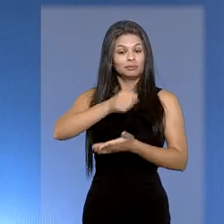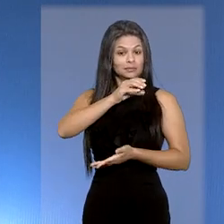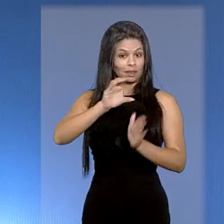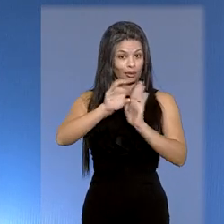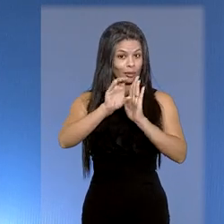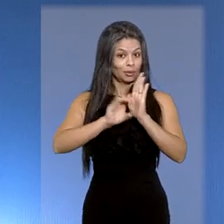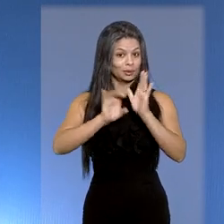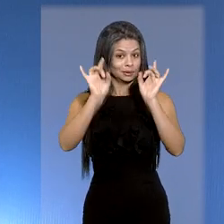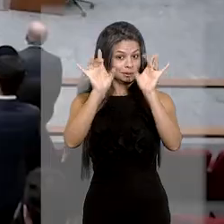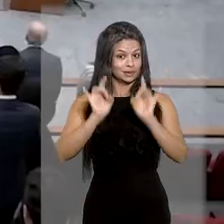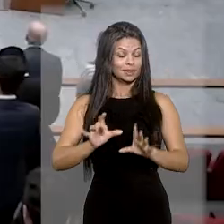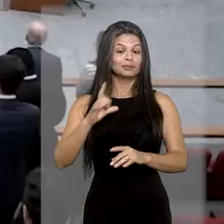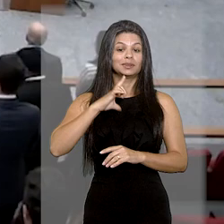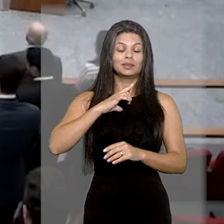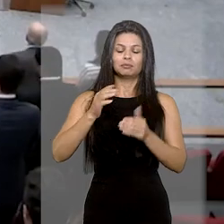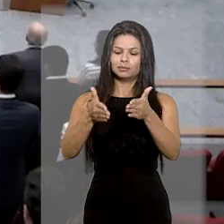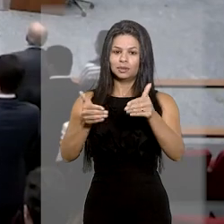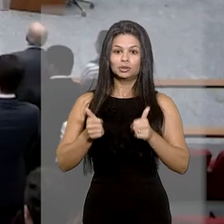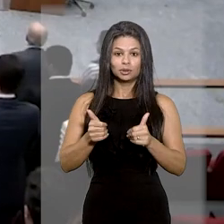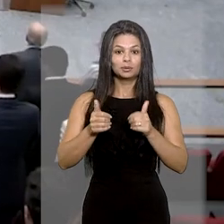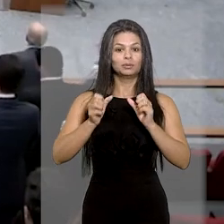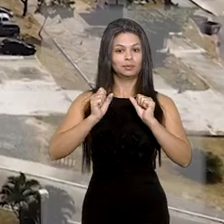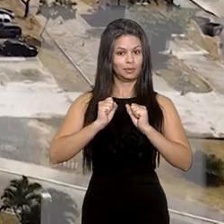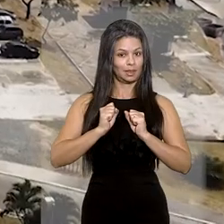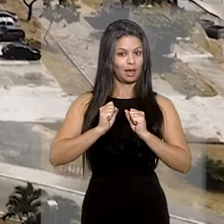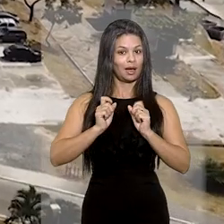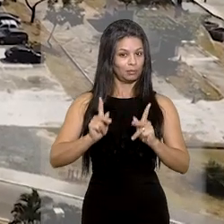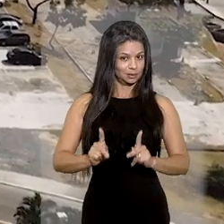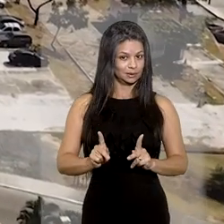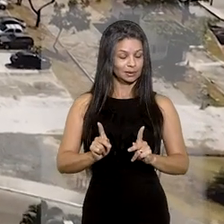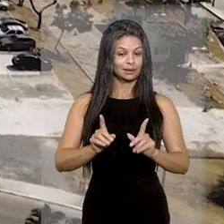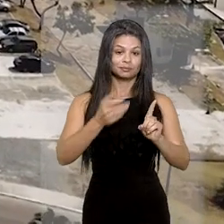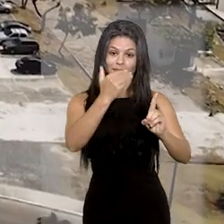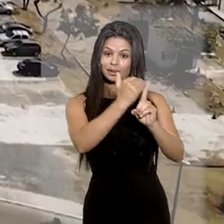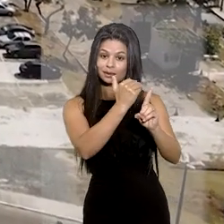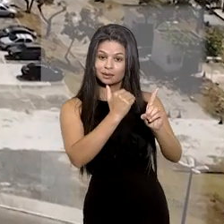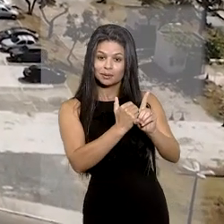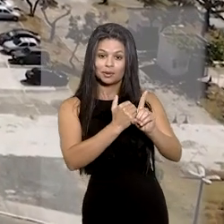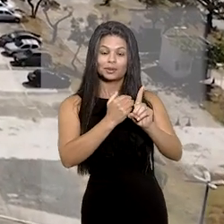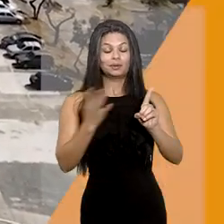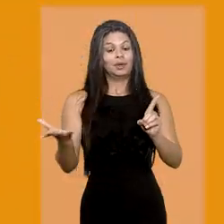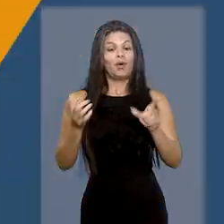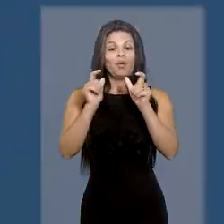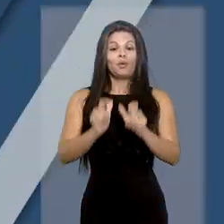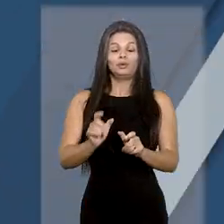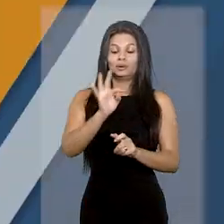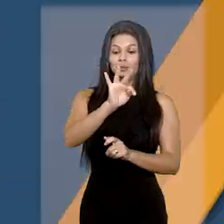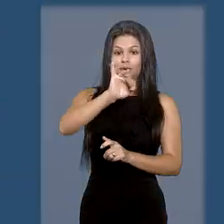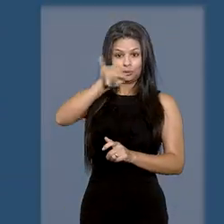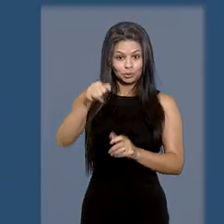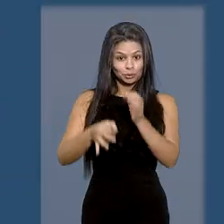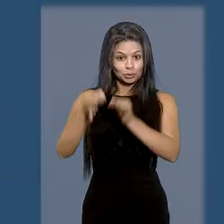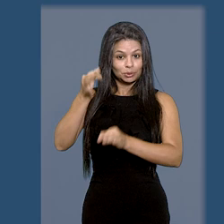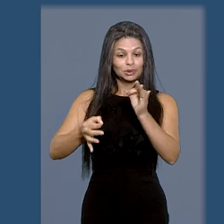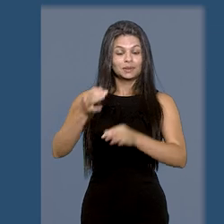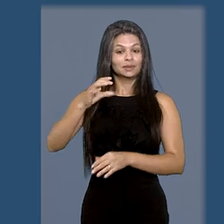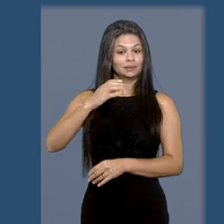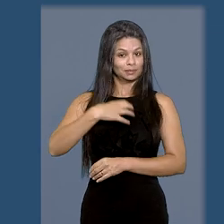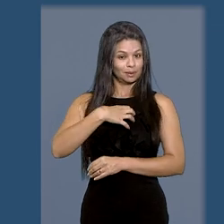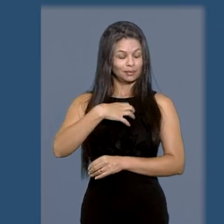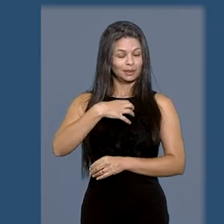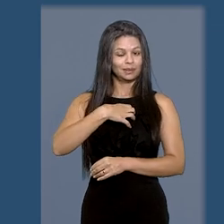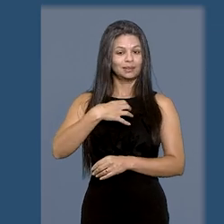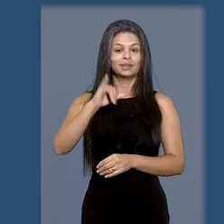que impediu a concessão de aposentadoria voluntária a desembargadora do Tribunal de Justiça da Bahia e lona Márcia Reis